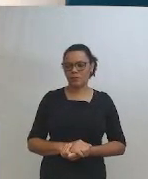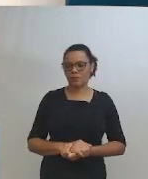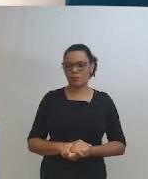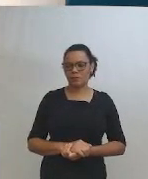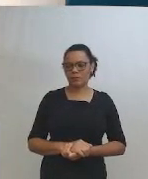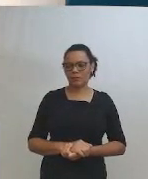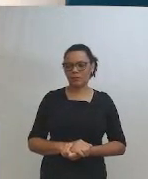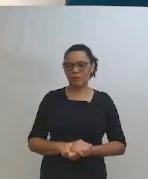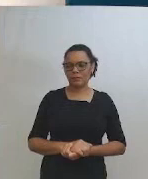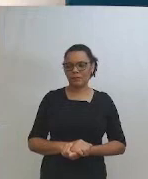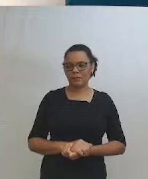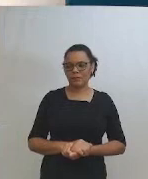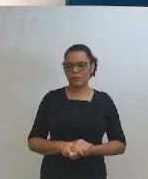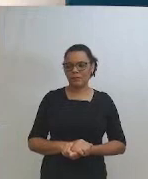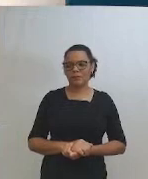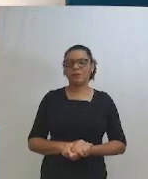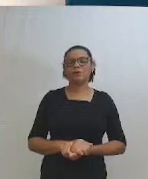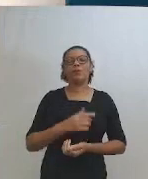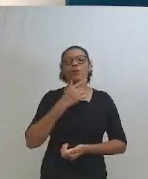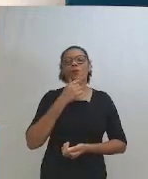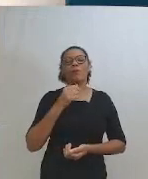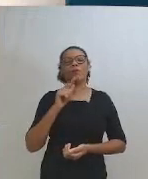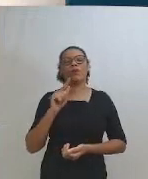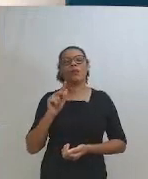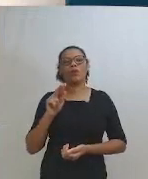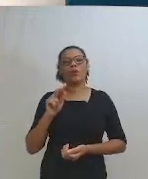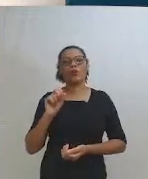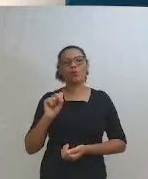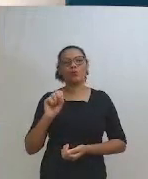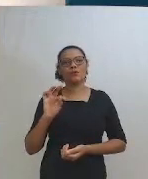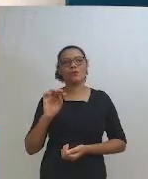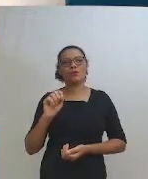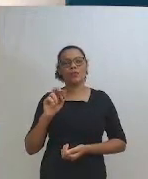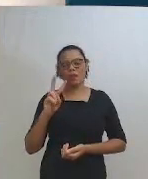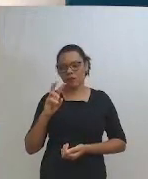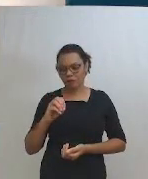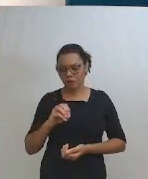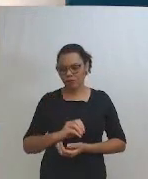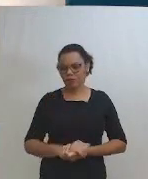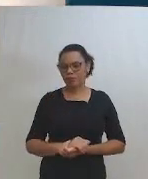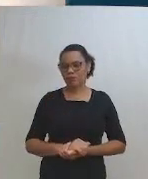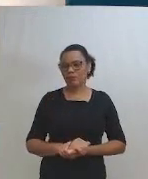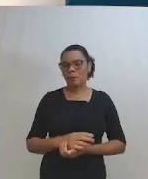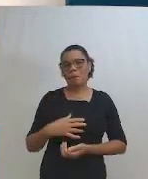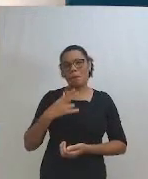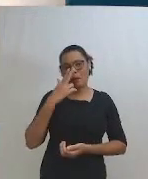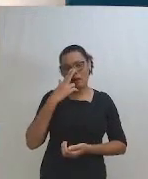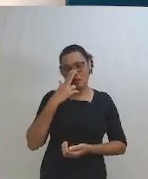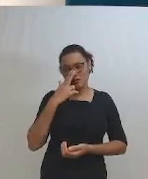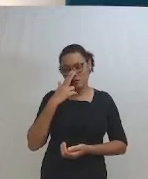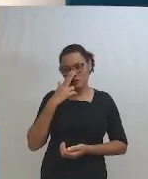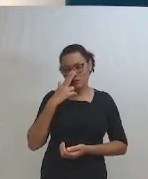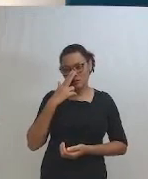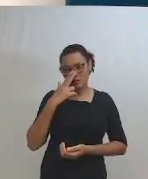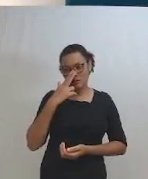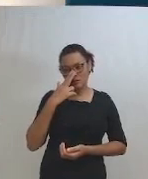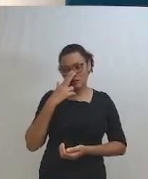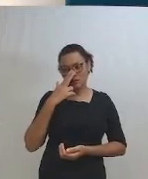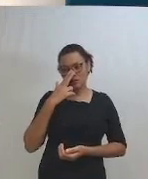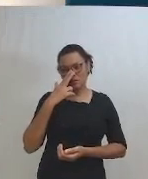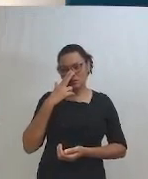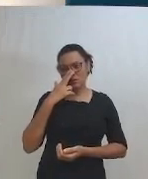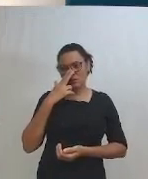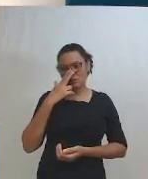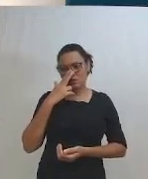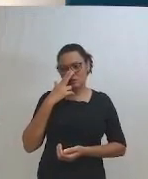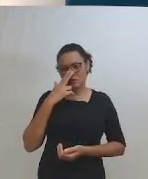doutor Gustavo Henrique Machado. É o que está aqui. Me parece que é o doutor Marcos Antônio que vai... Excelência?